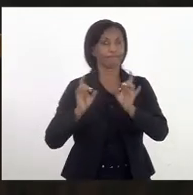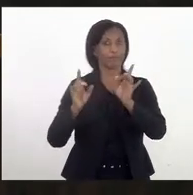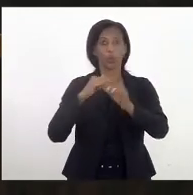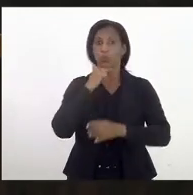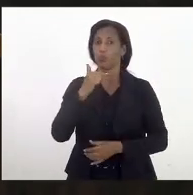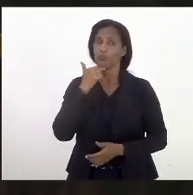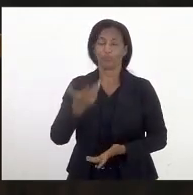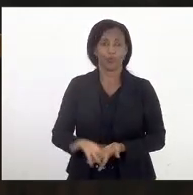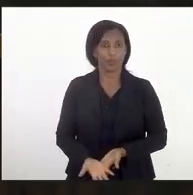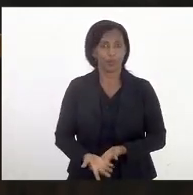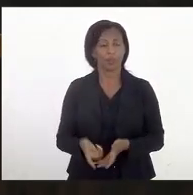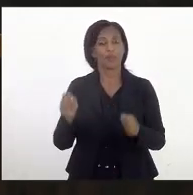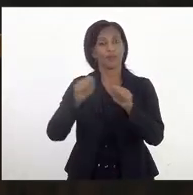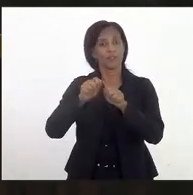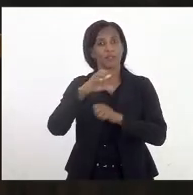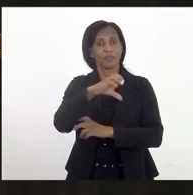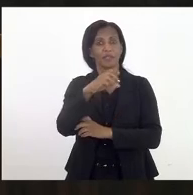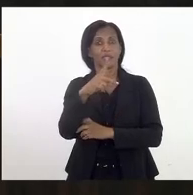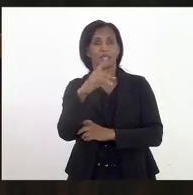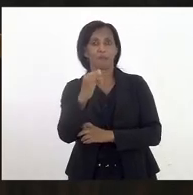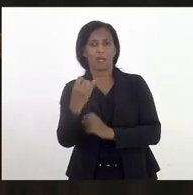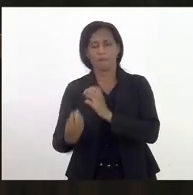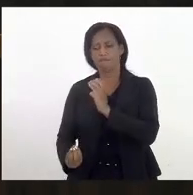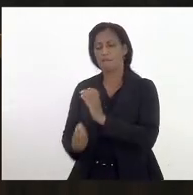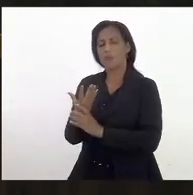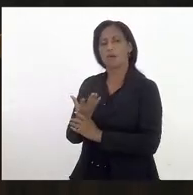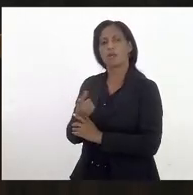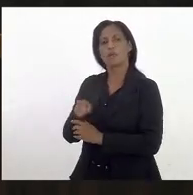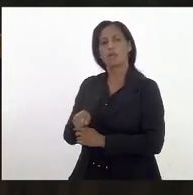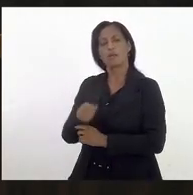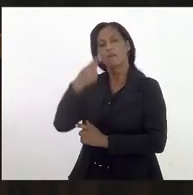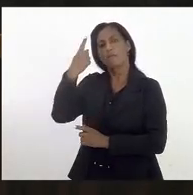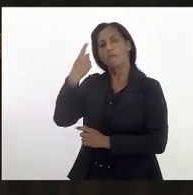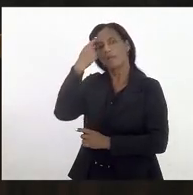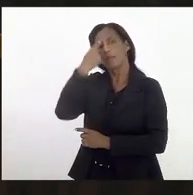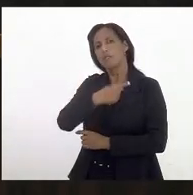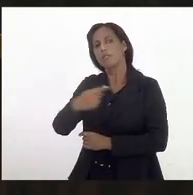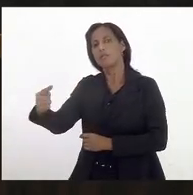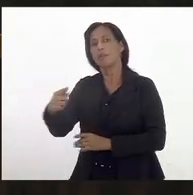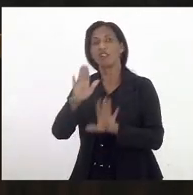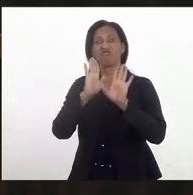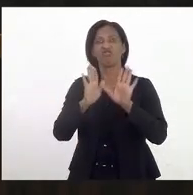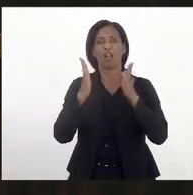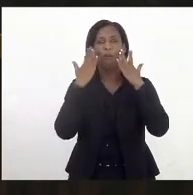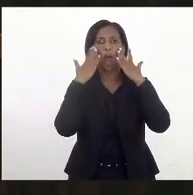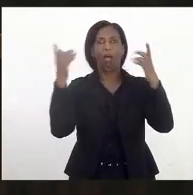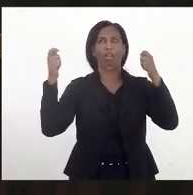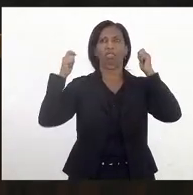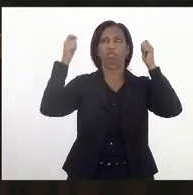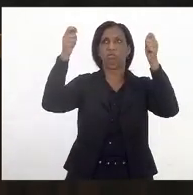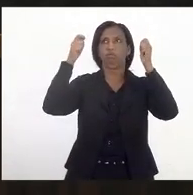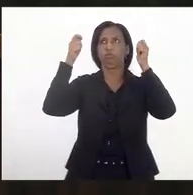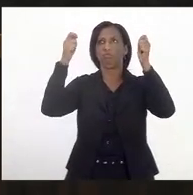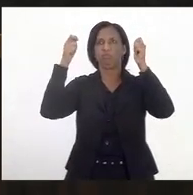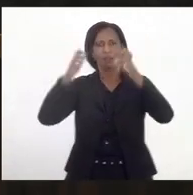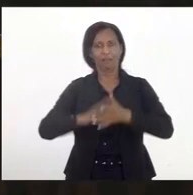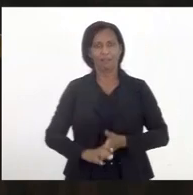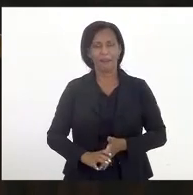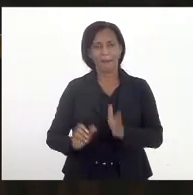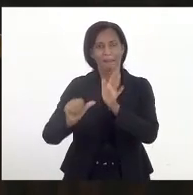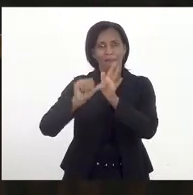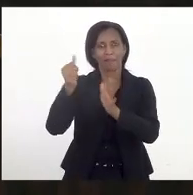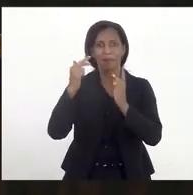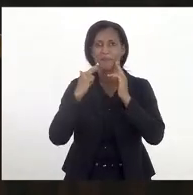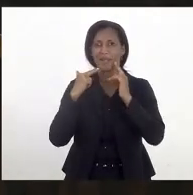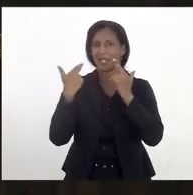não conseguiu fizemos a CPI plantamos a CPI nova na primeira semana já tinha manifestação logo nas primeiras reuniões